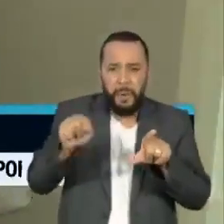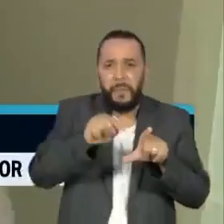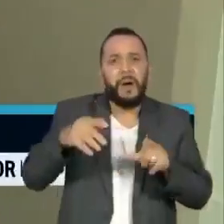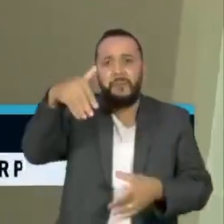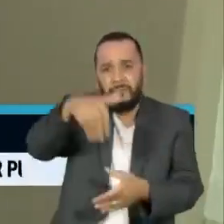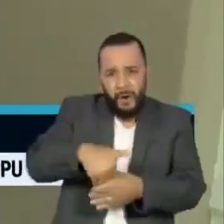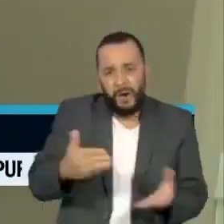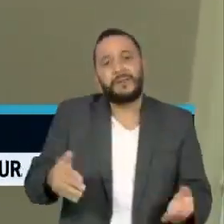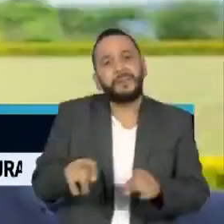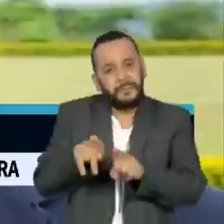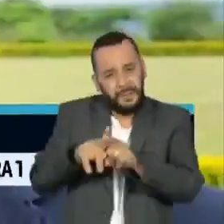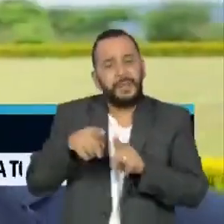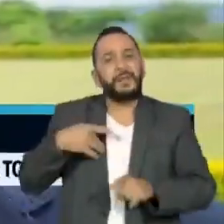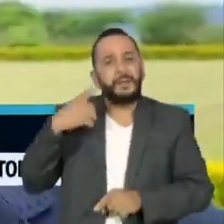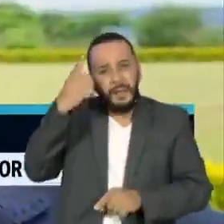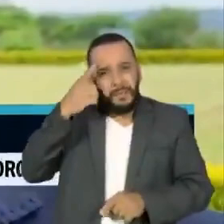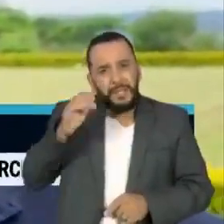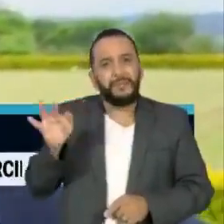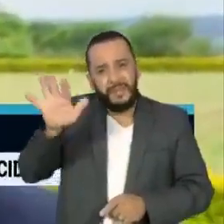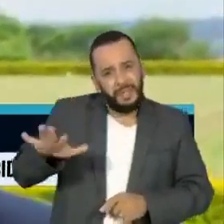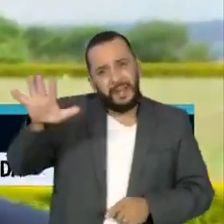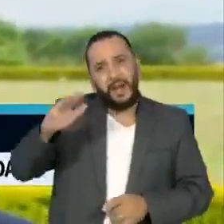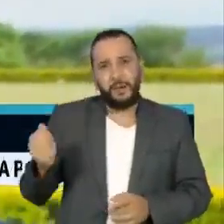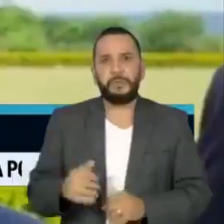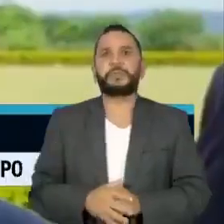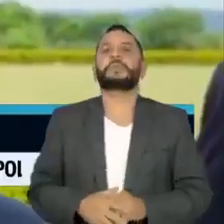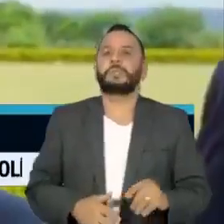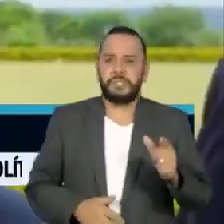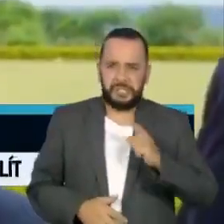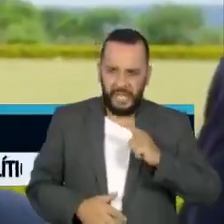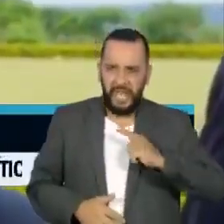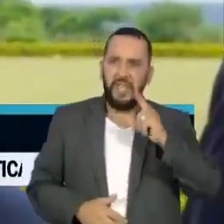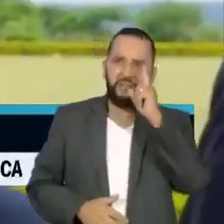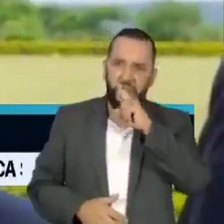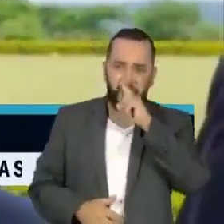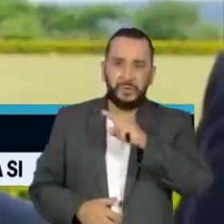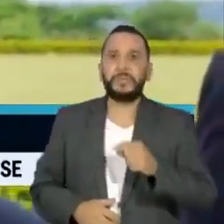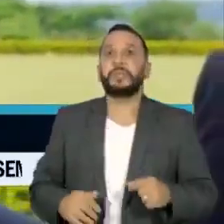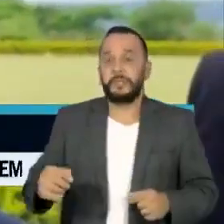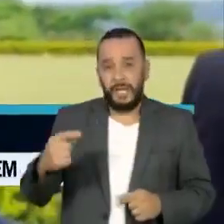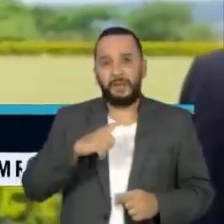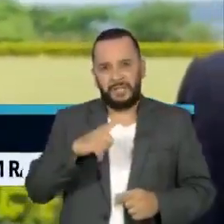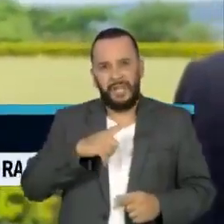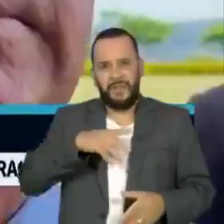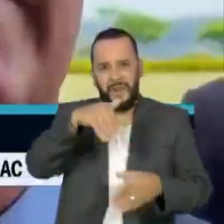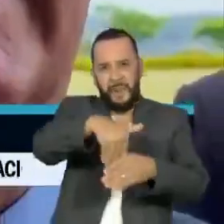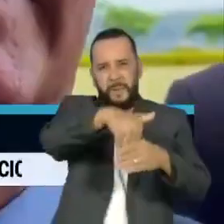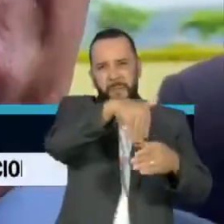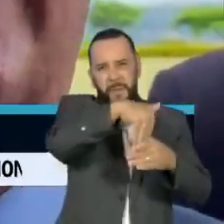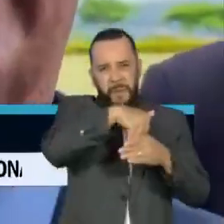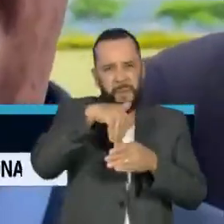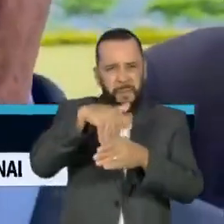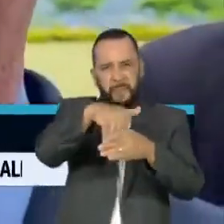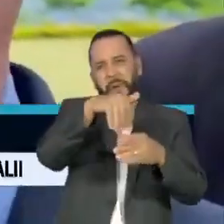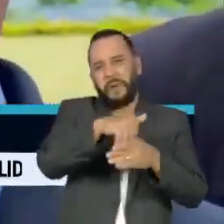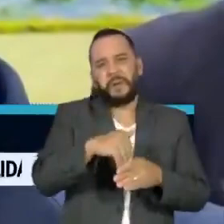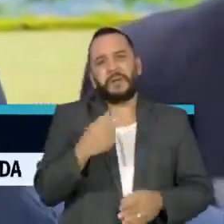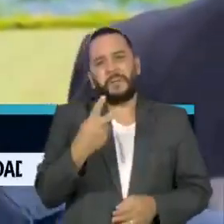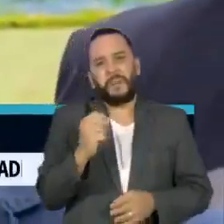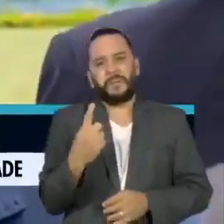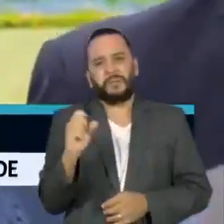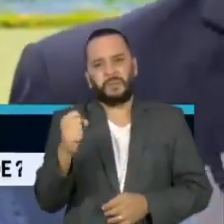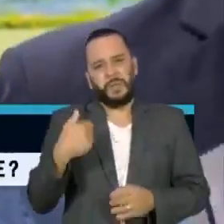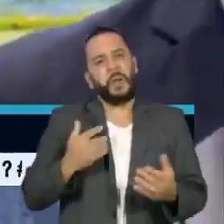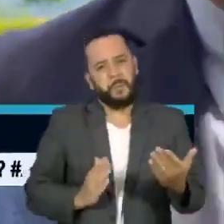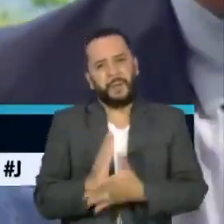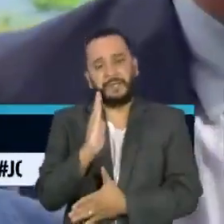ocasiões para deputado federal. A fraude existe. Eu só fui eleito porque tive muito voto em 18. E concluiu: se nós